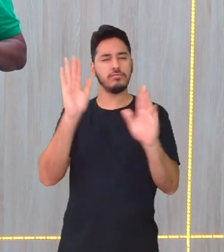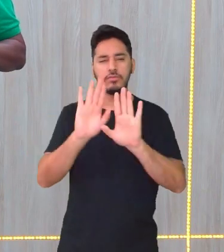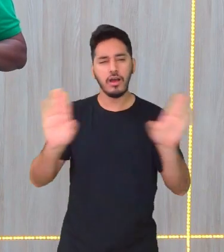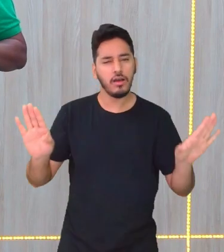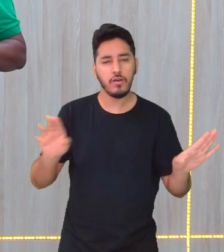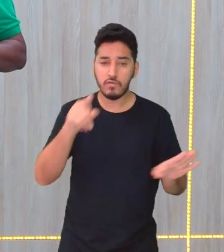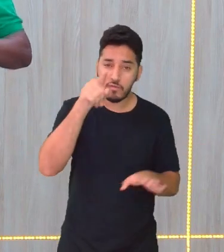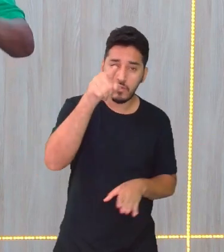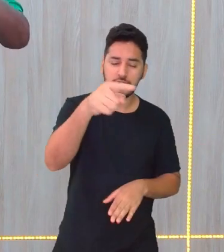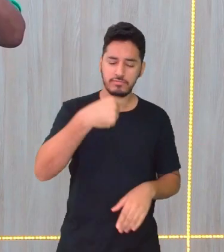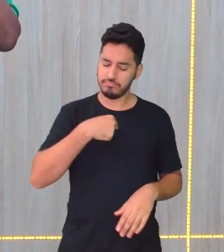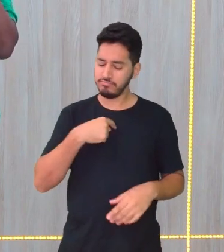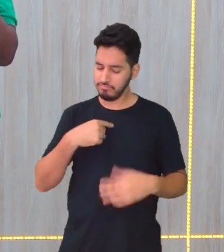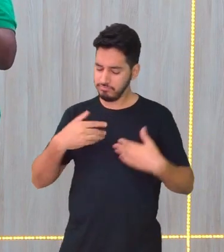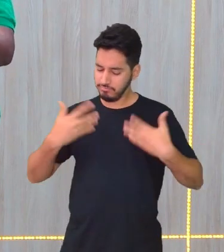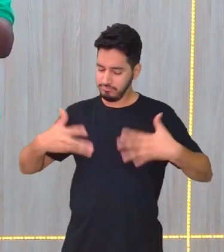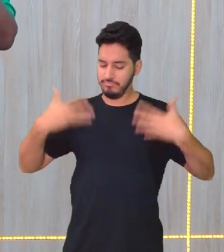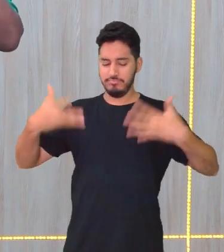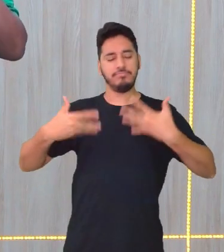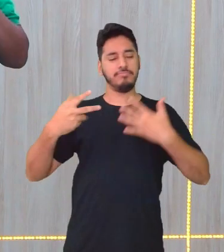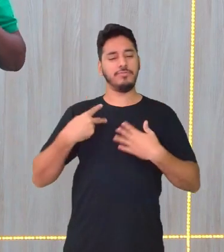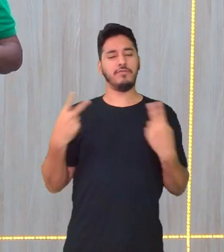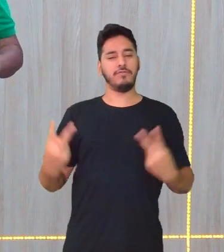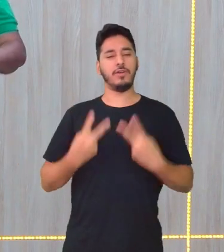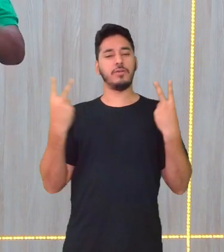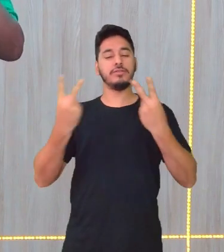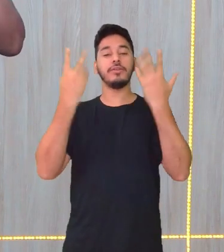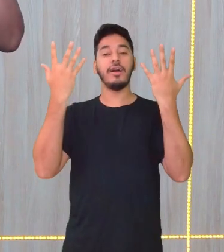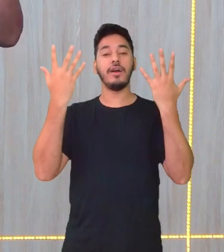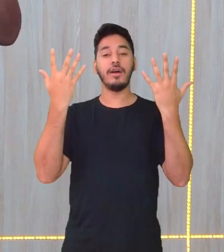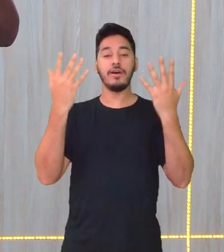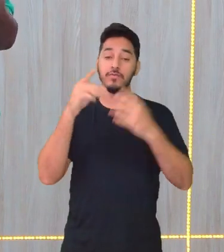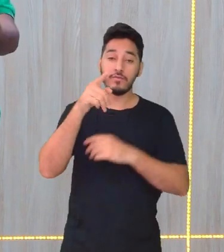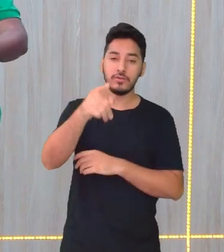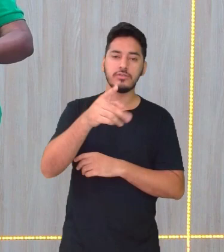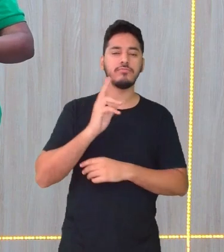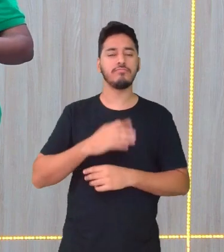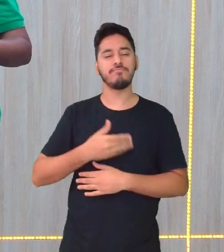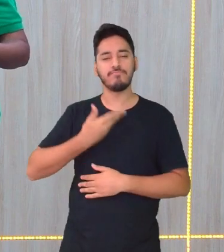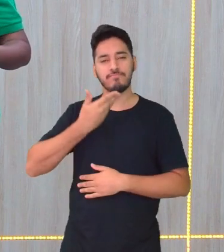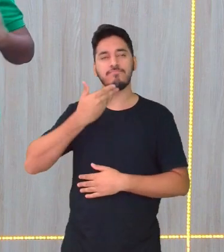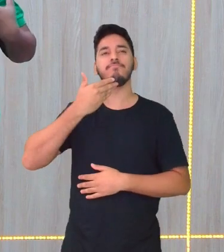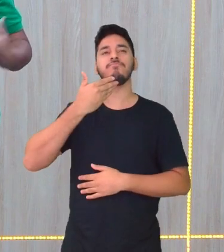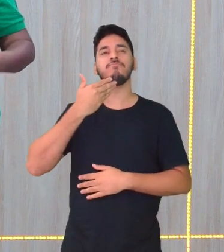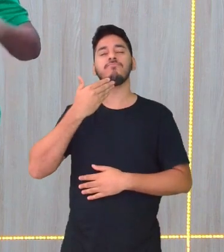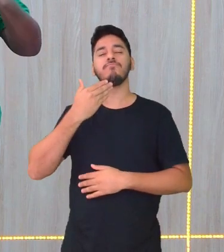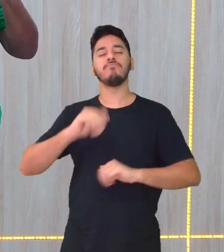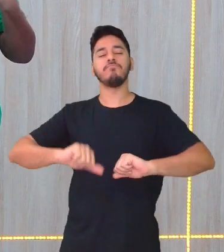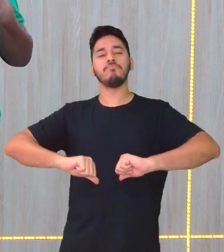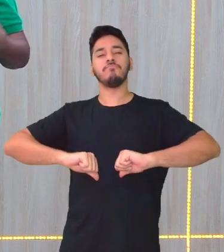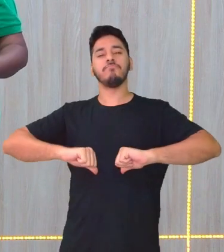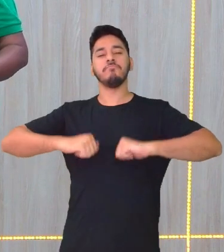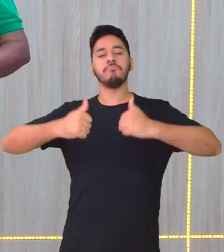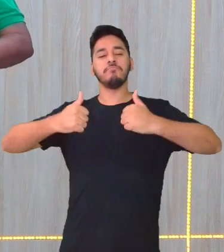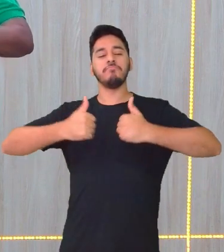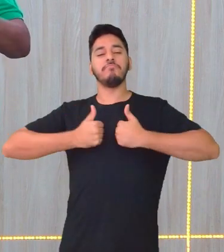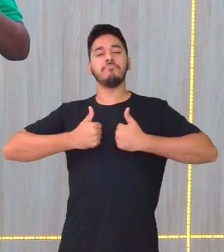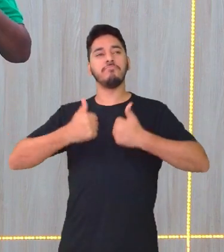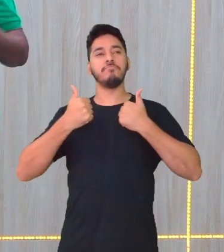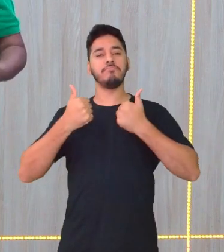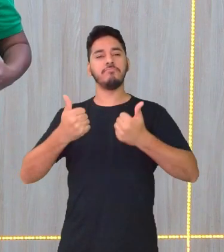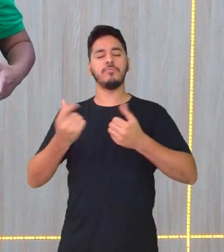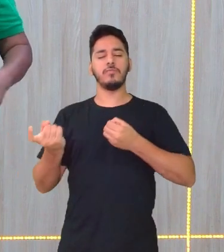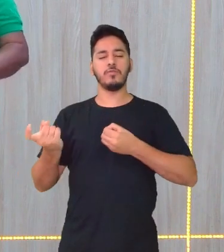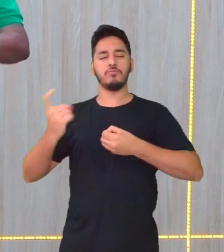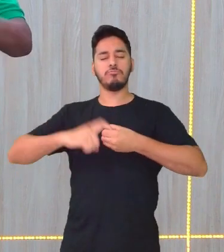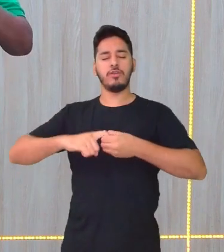que tem que fazer isso. É você que tem que estar aí, olha, para cima, autoestima, mostrando que você